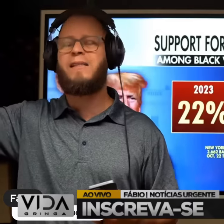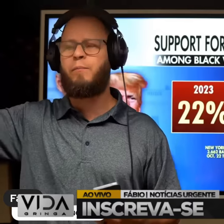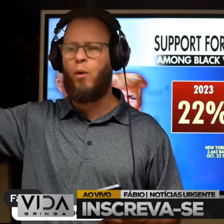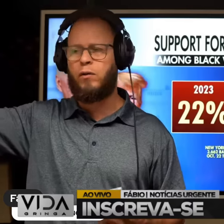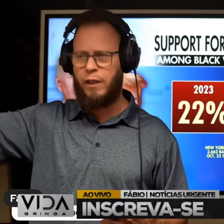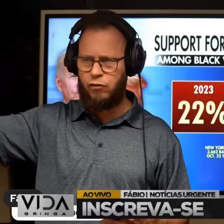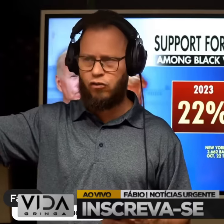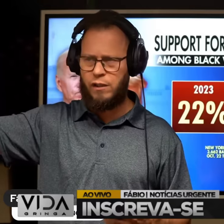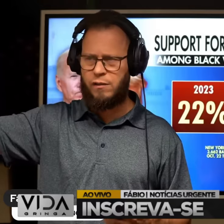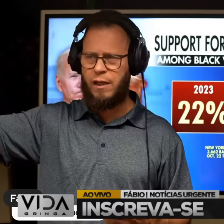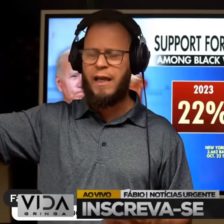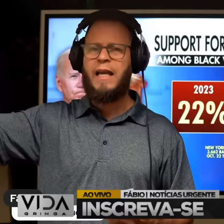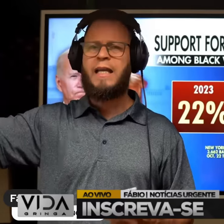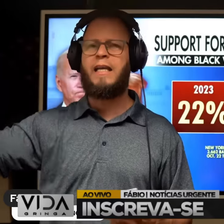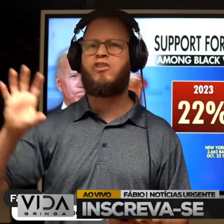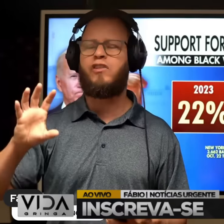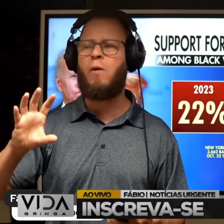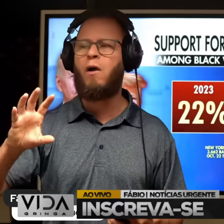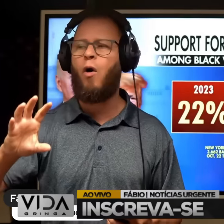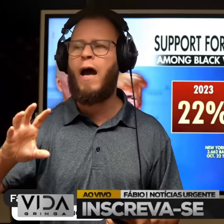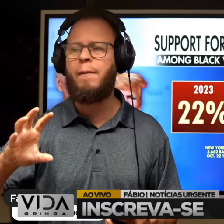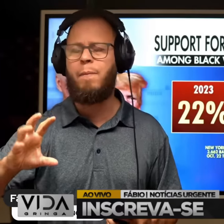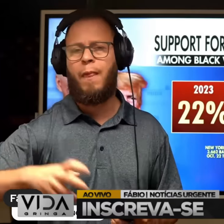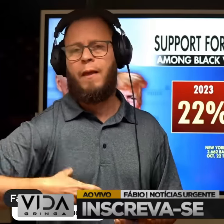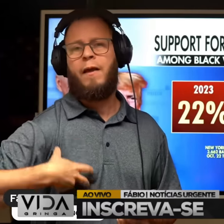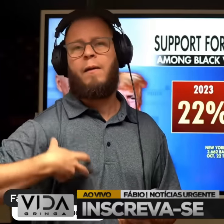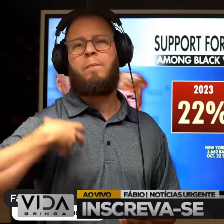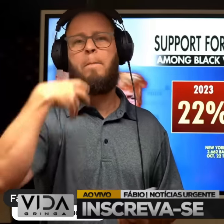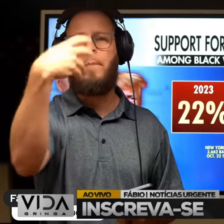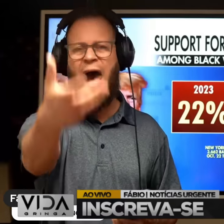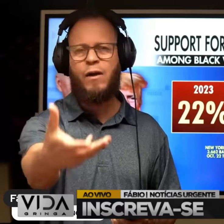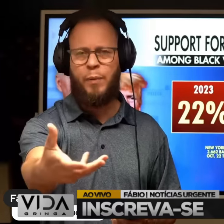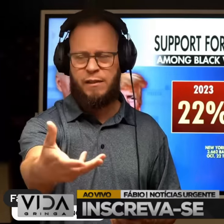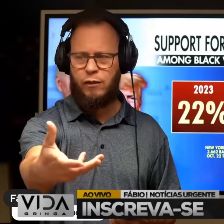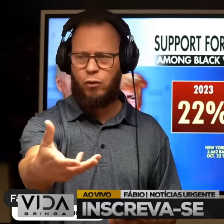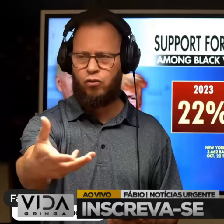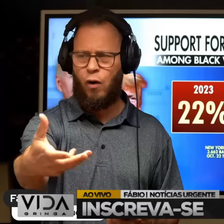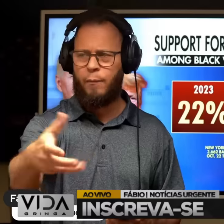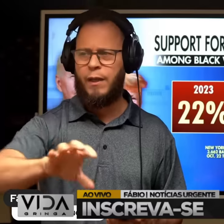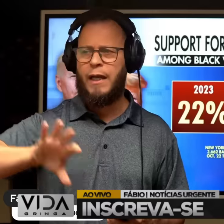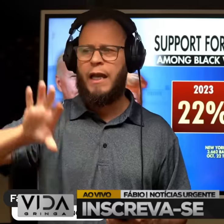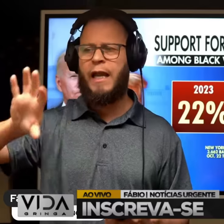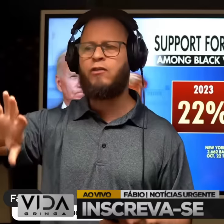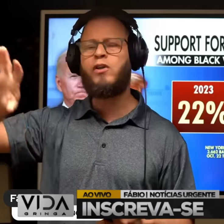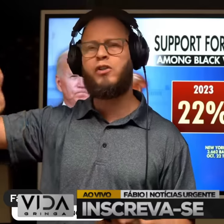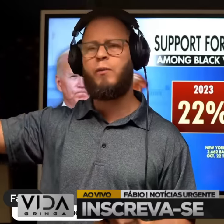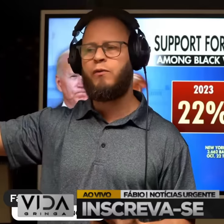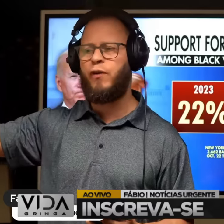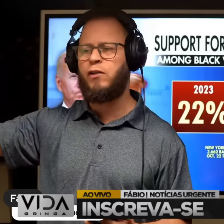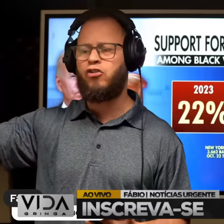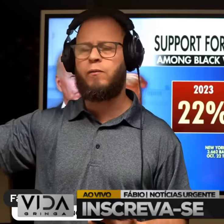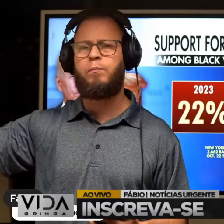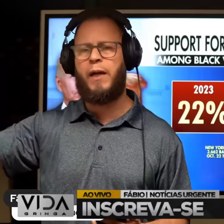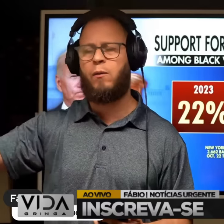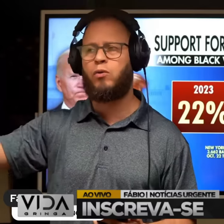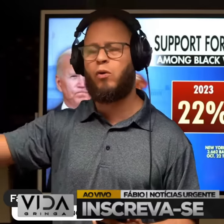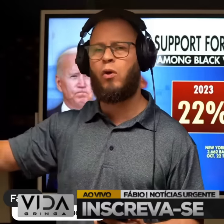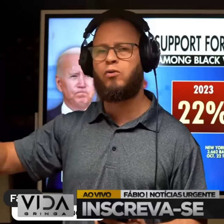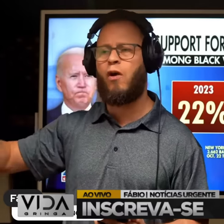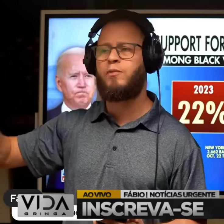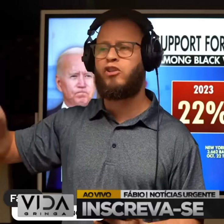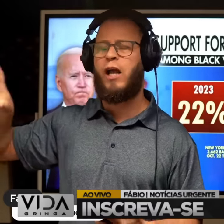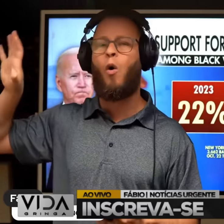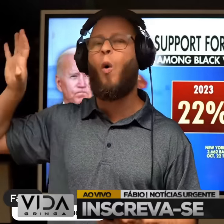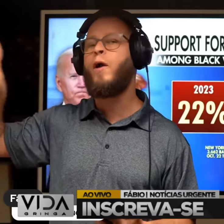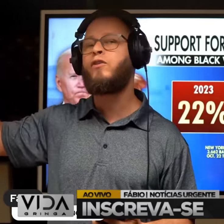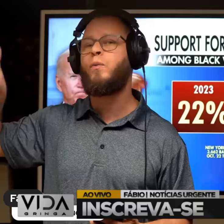mais importantes, que estão agora para o presidente Donald Trump. Em 2020, o Donald